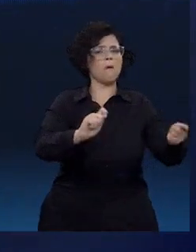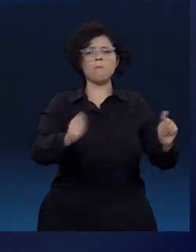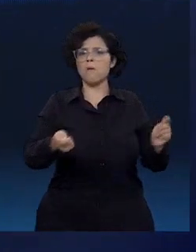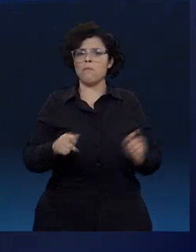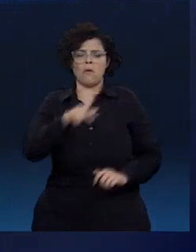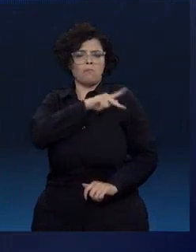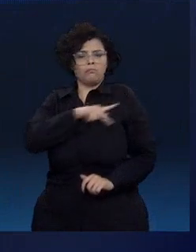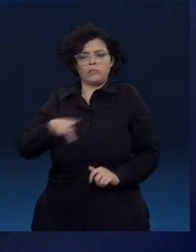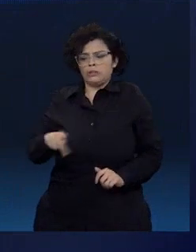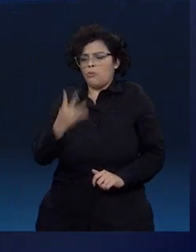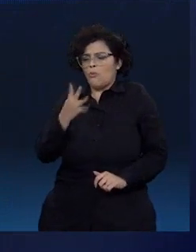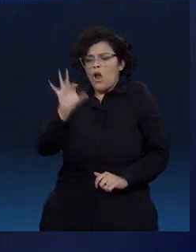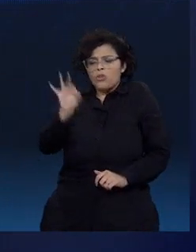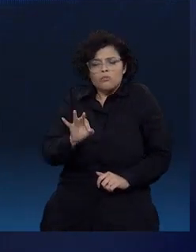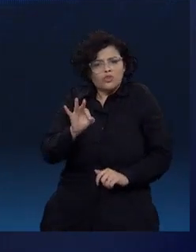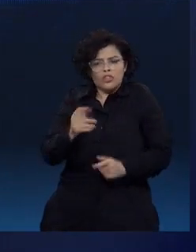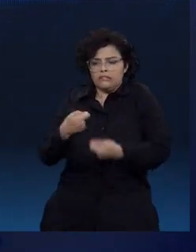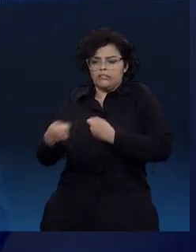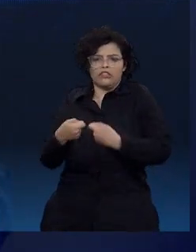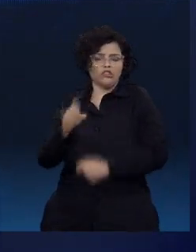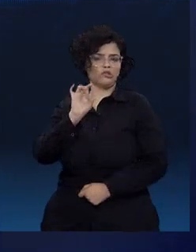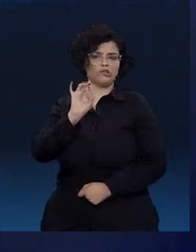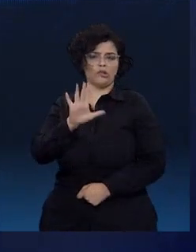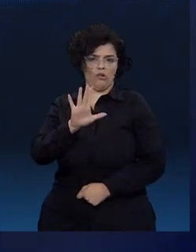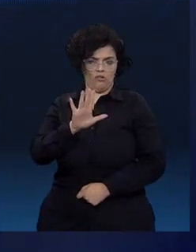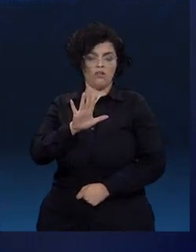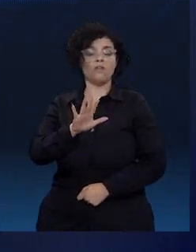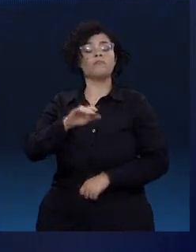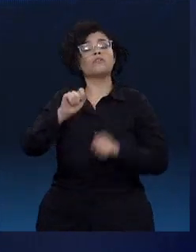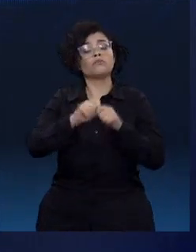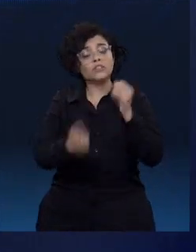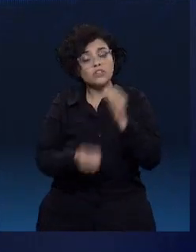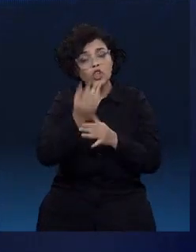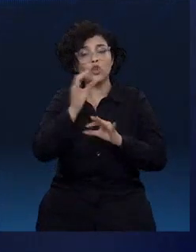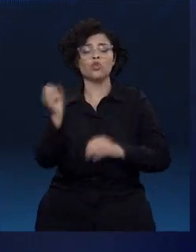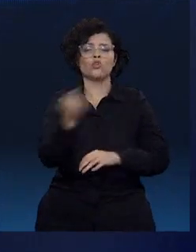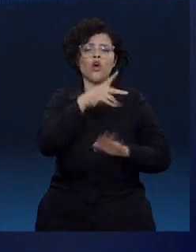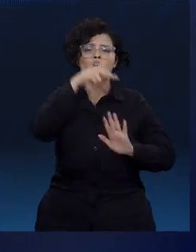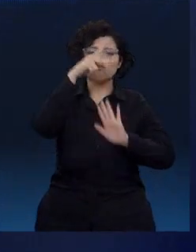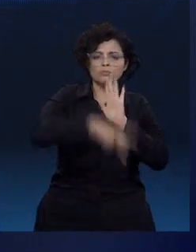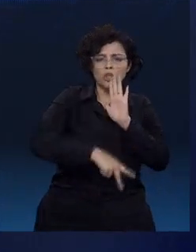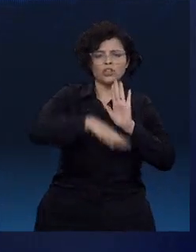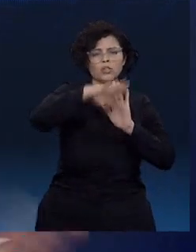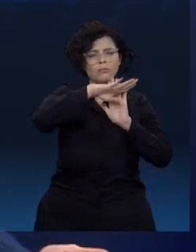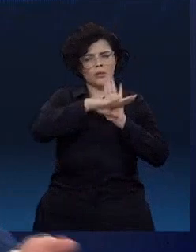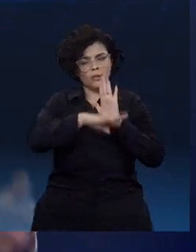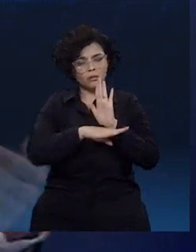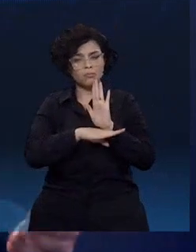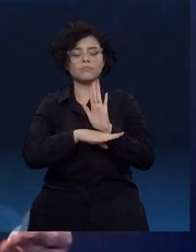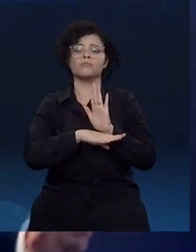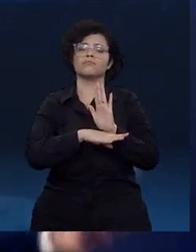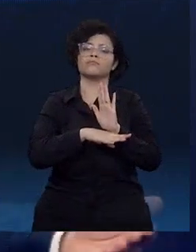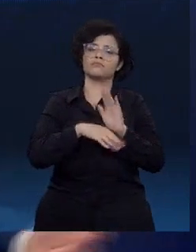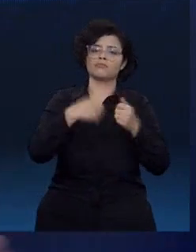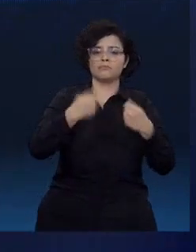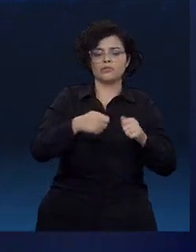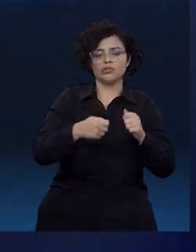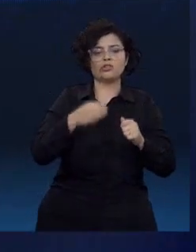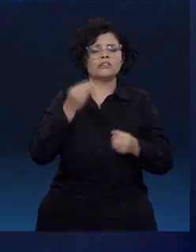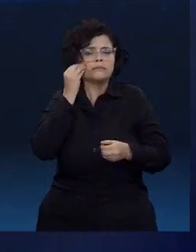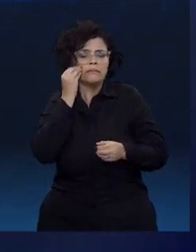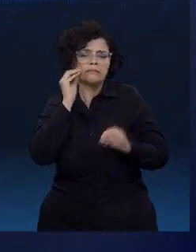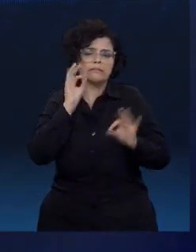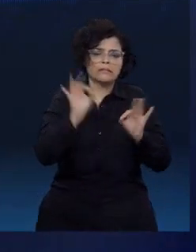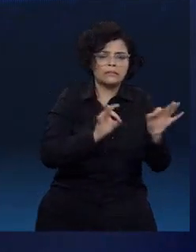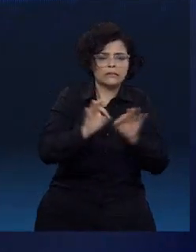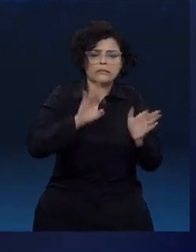sobra no quatro na mão do presidente da república e para fazer novos projetos novas ideias novas programas tem que tirar projeto tem que tirar a ideia tem que tirar